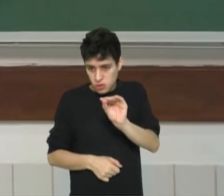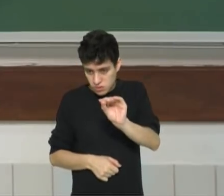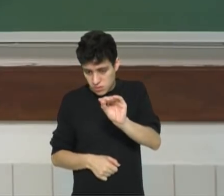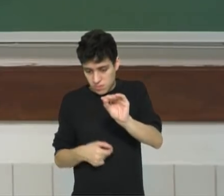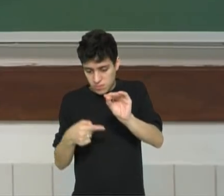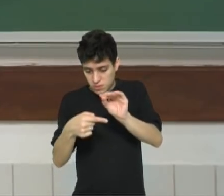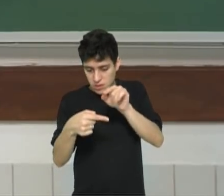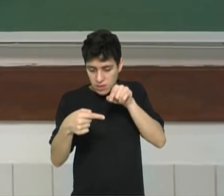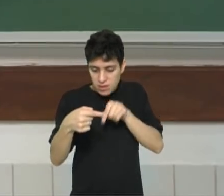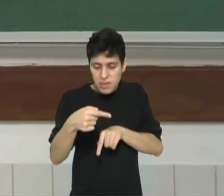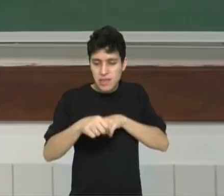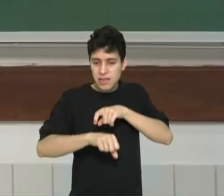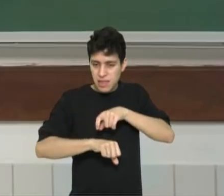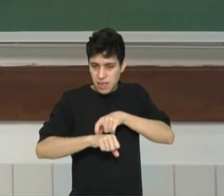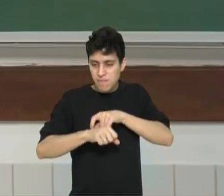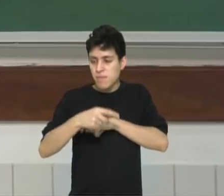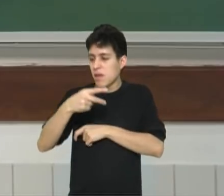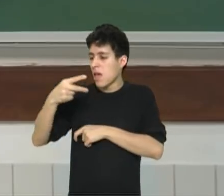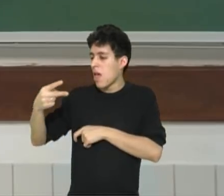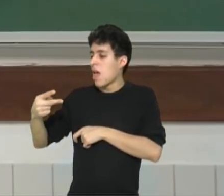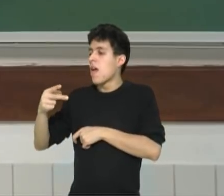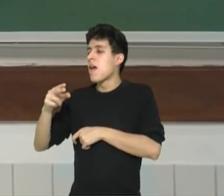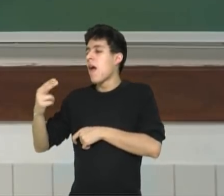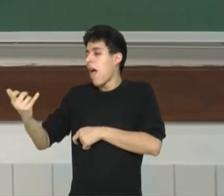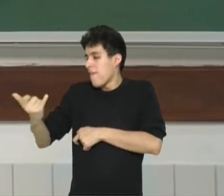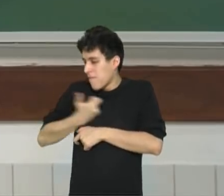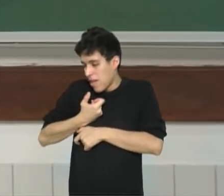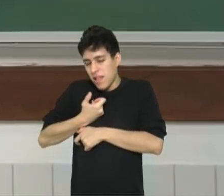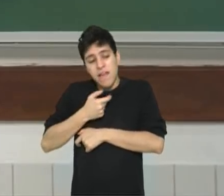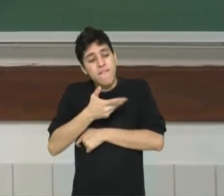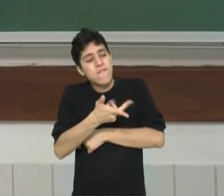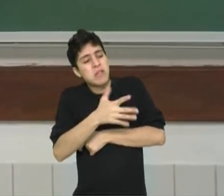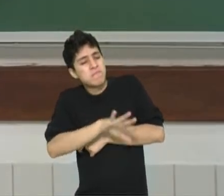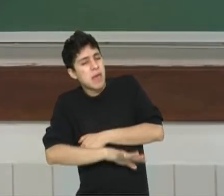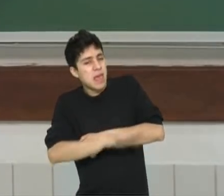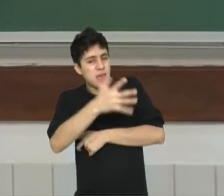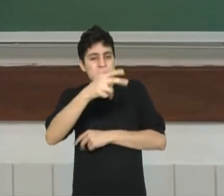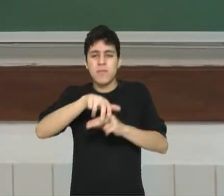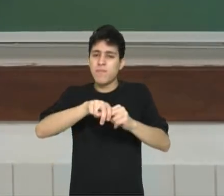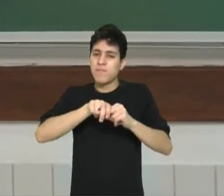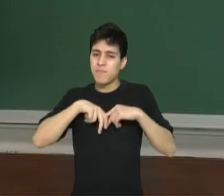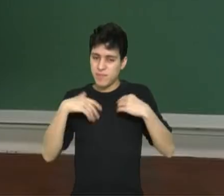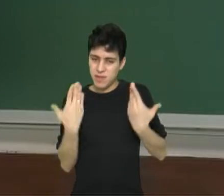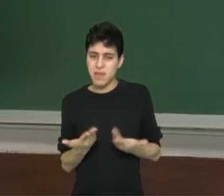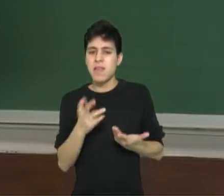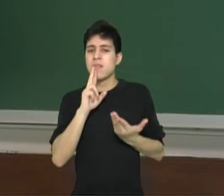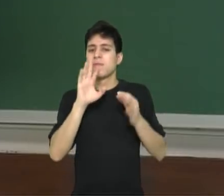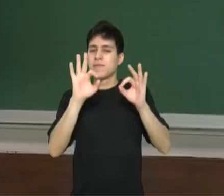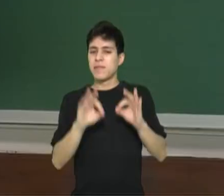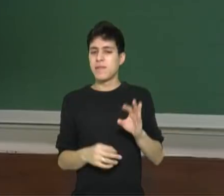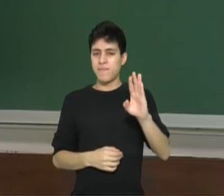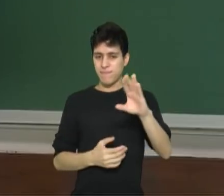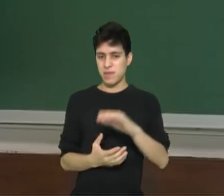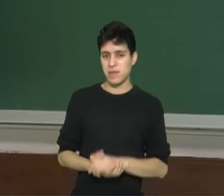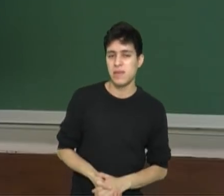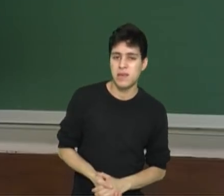valor que a gente encontra corresponde à velocidade média, tá? Por isso que a nossa resposta era a letra B.